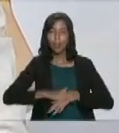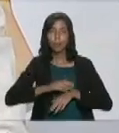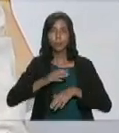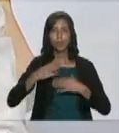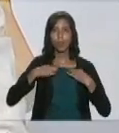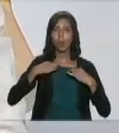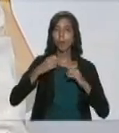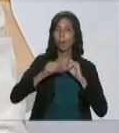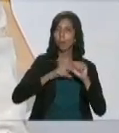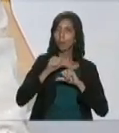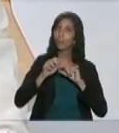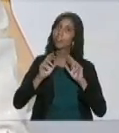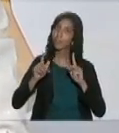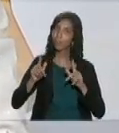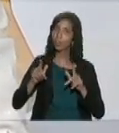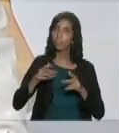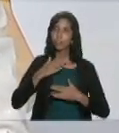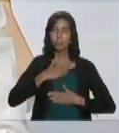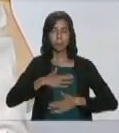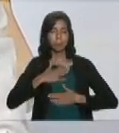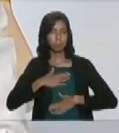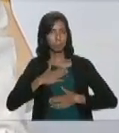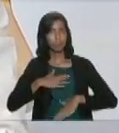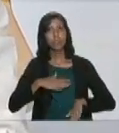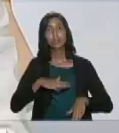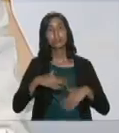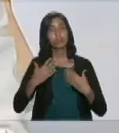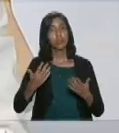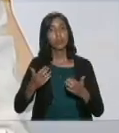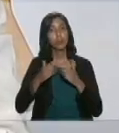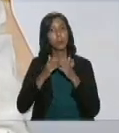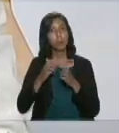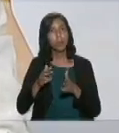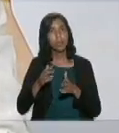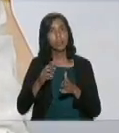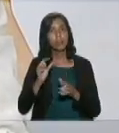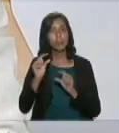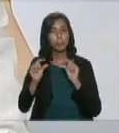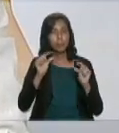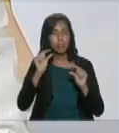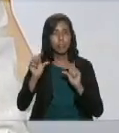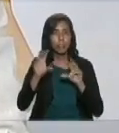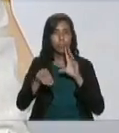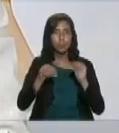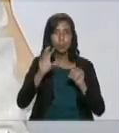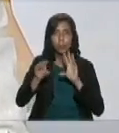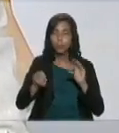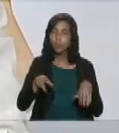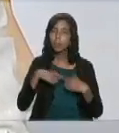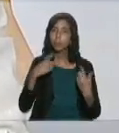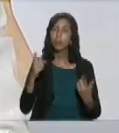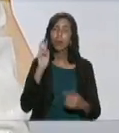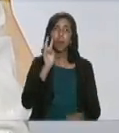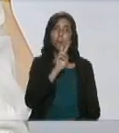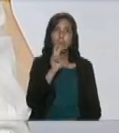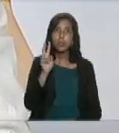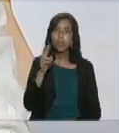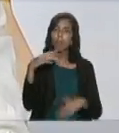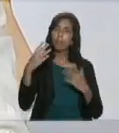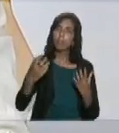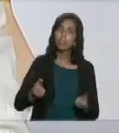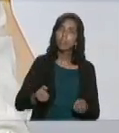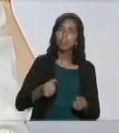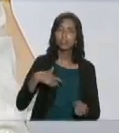fraldas, de trocar roupa, né, do banho. Então, começa com pequenos toques e depois observa se ela